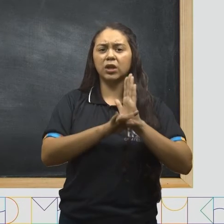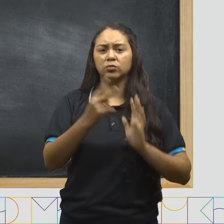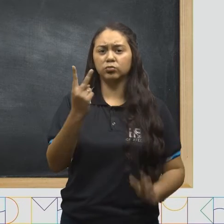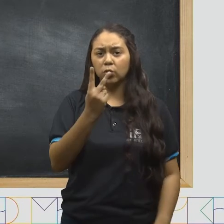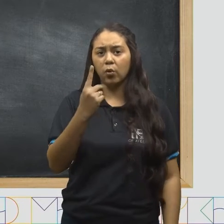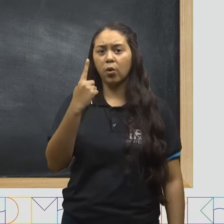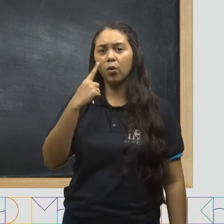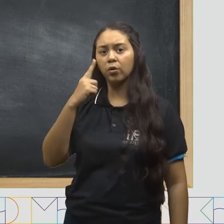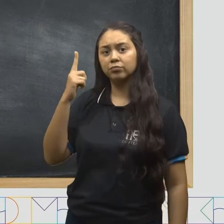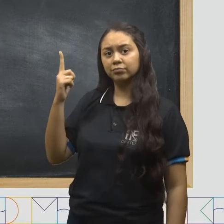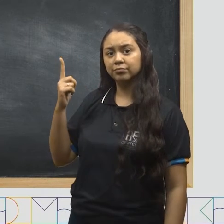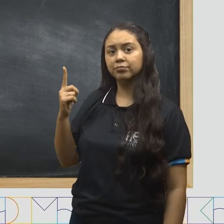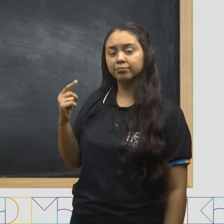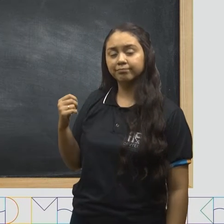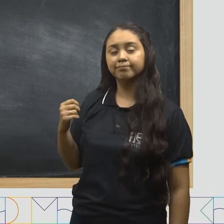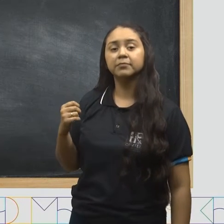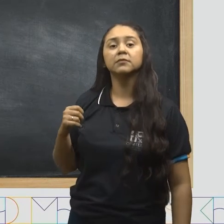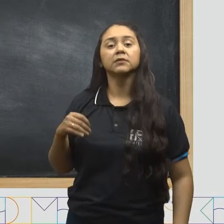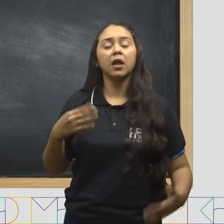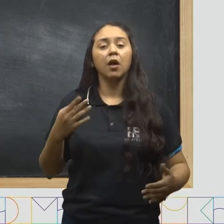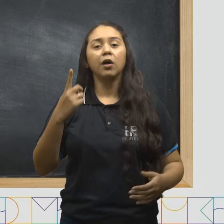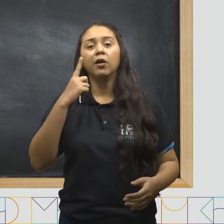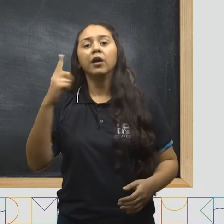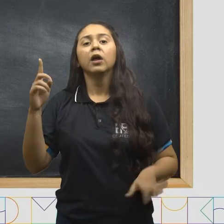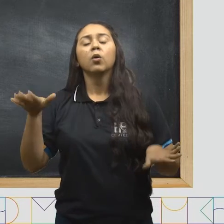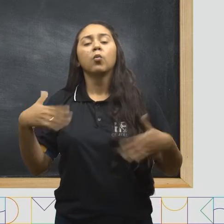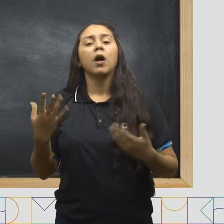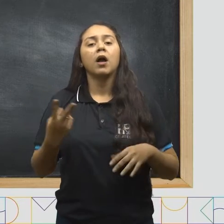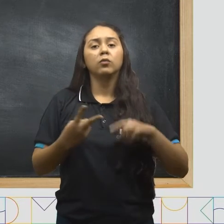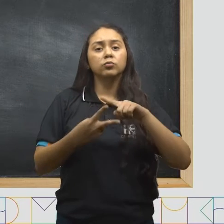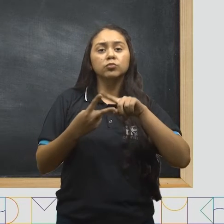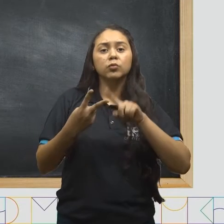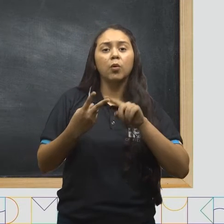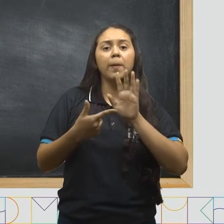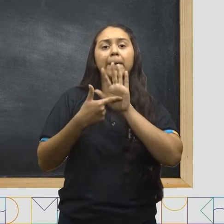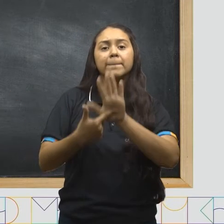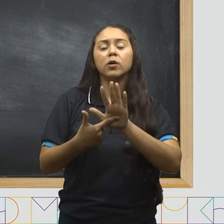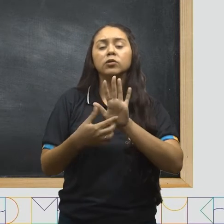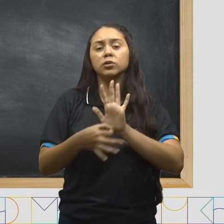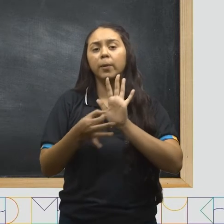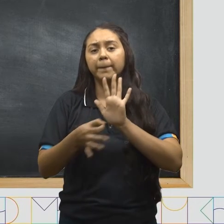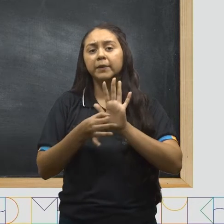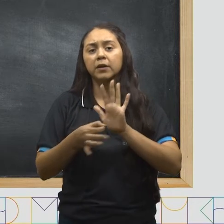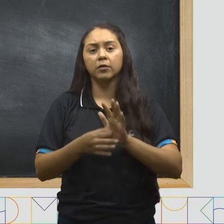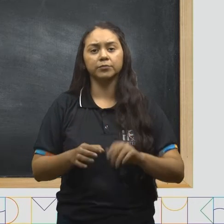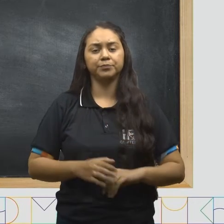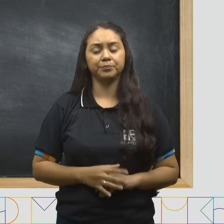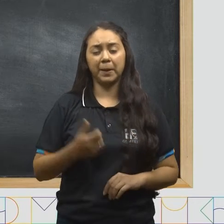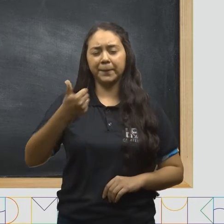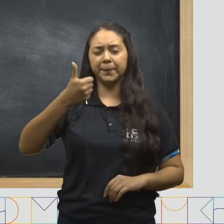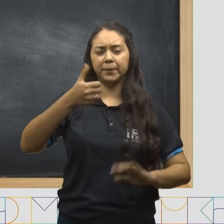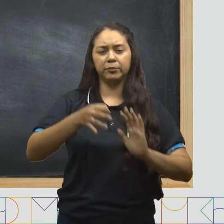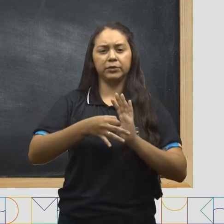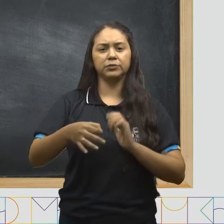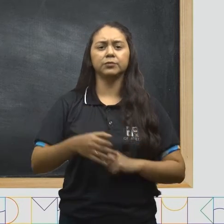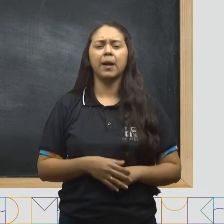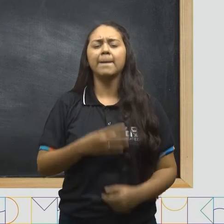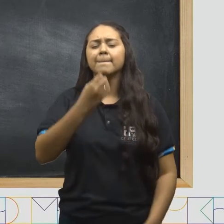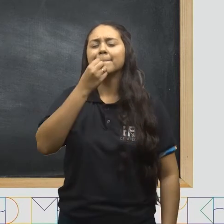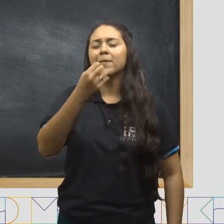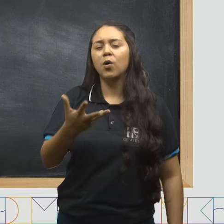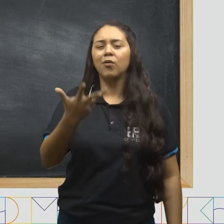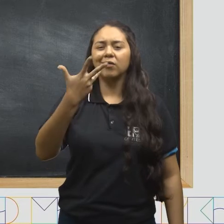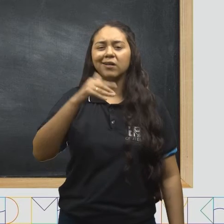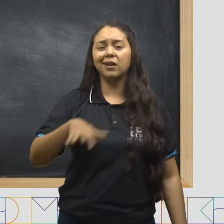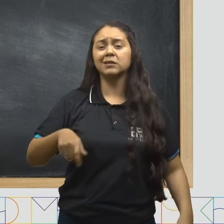e identifique qual deles nos mostra uma opinião. Texto 1. É bom ser criança e